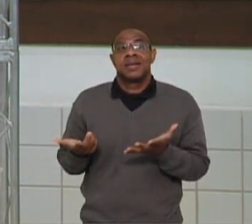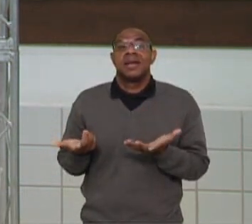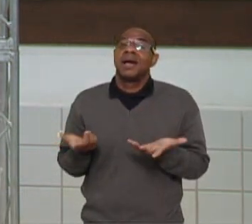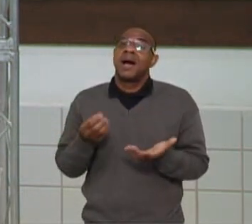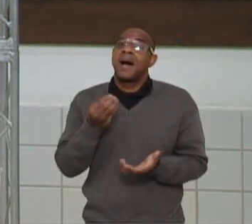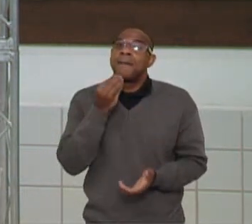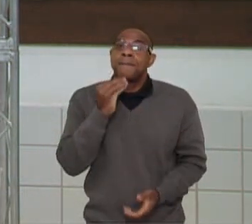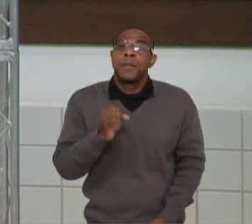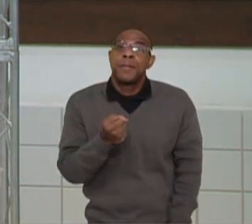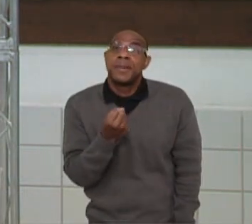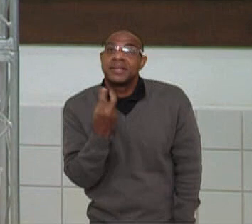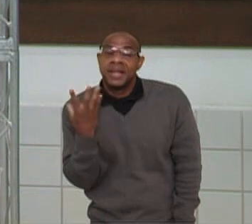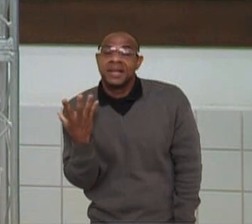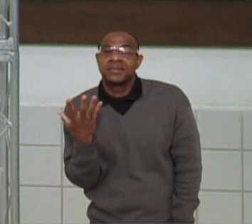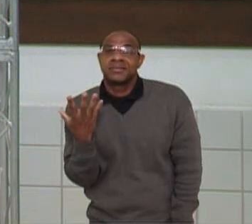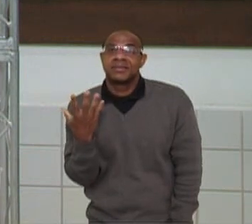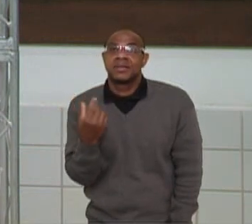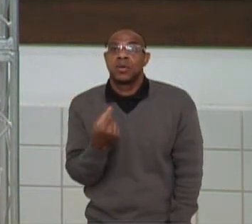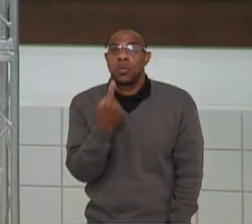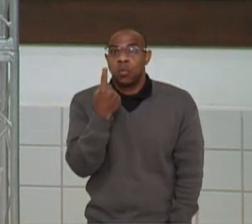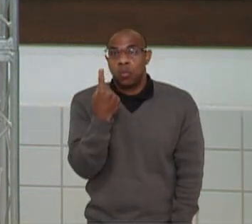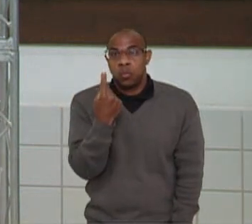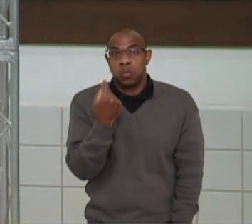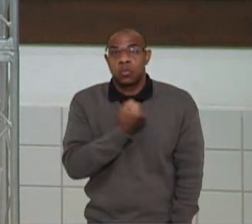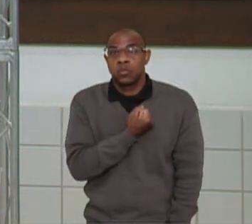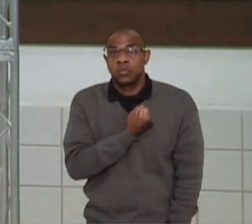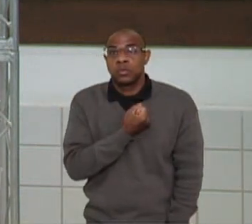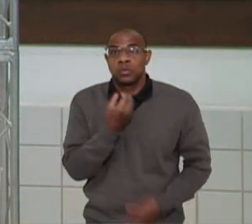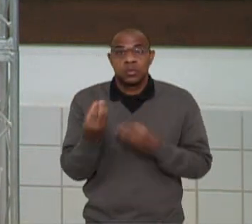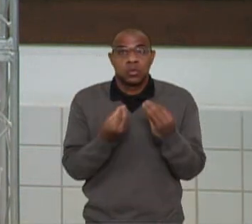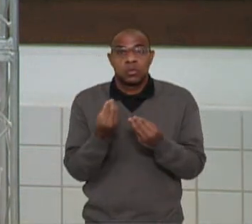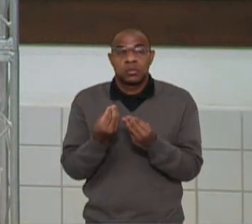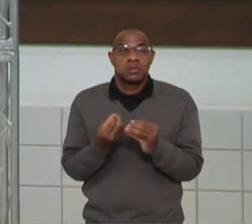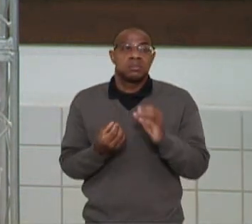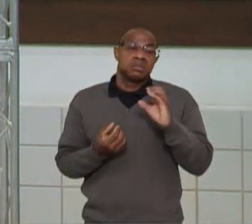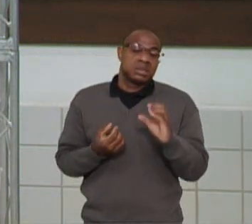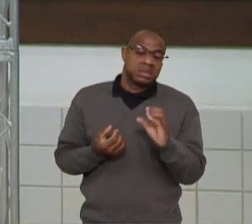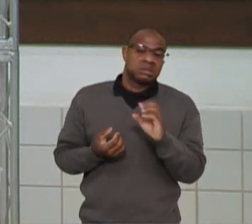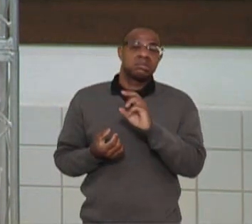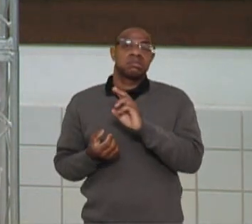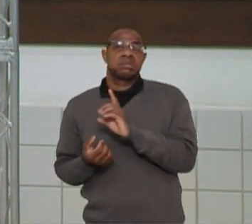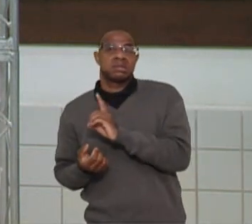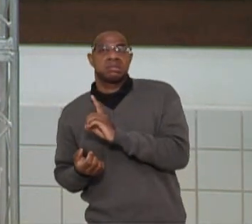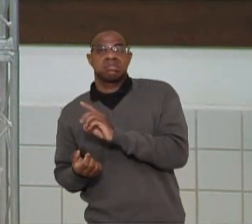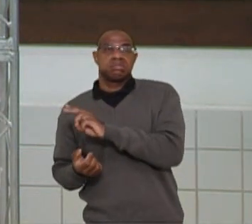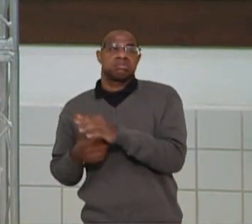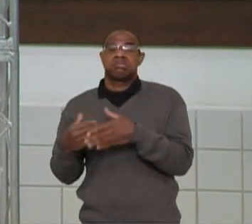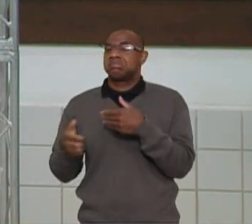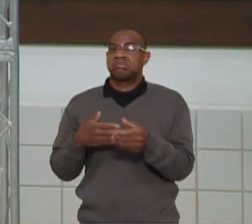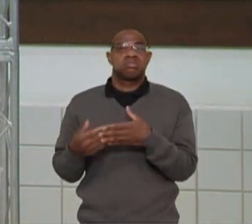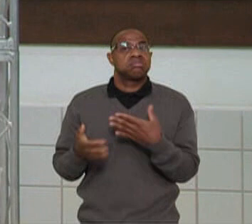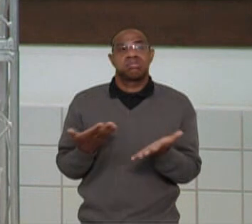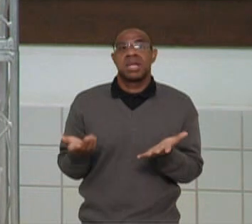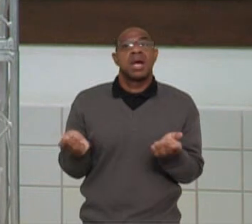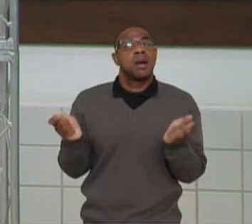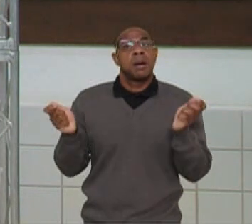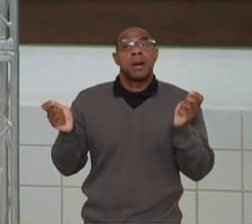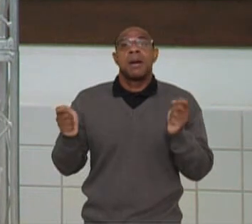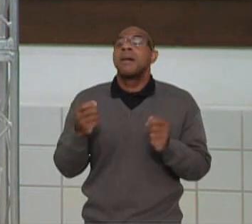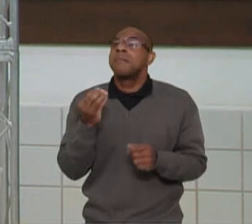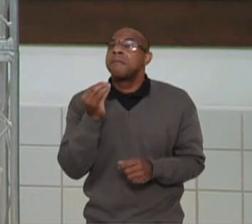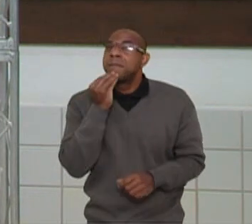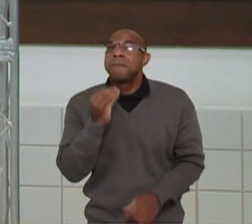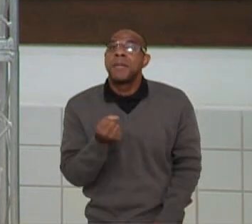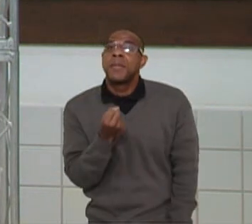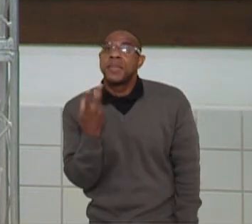de escolher um algarismo para centena, de escolher um algarismo para dezena, de escolher algarismo para unidade, as probabilidades são sempre as